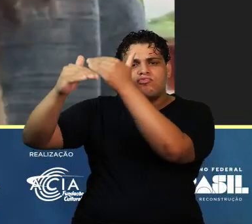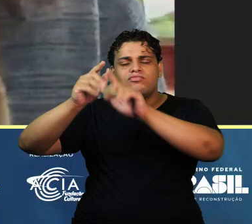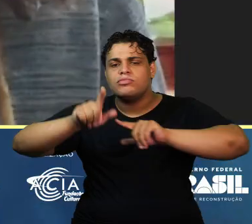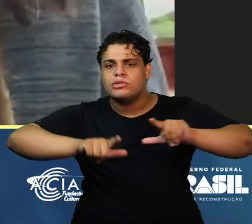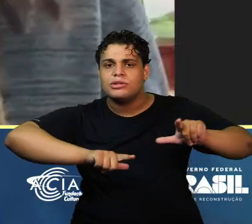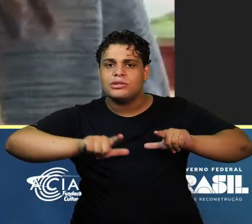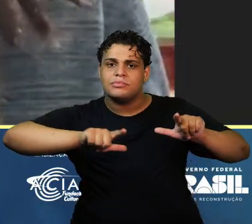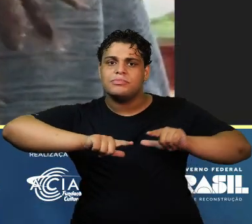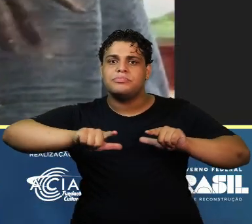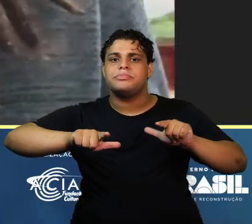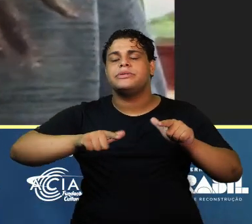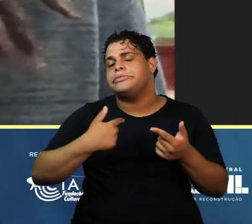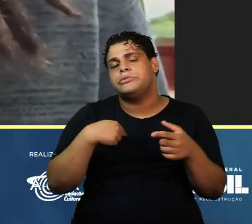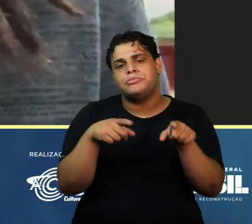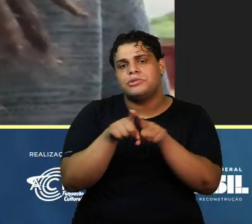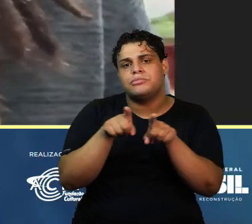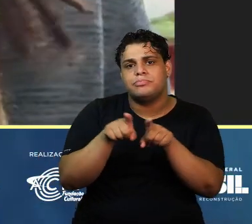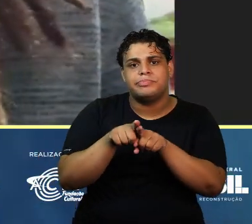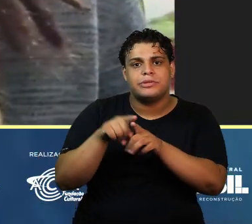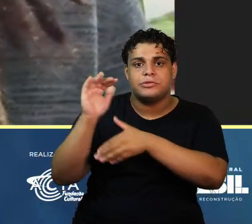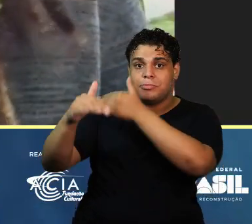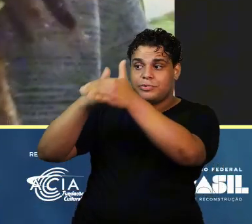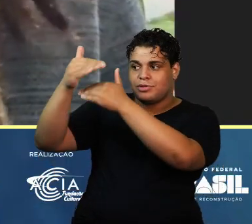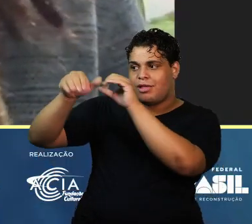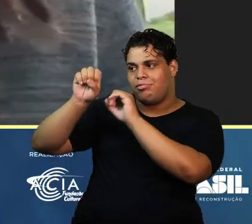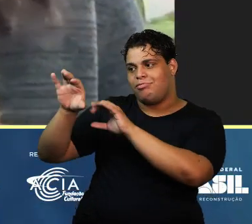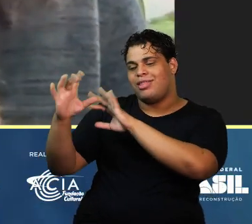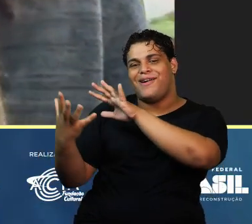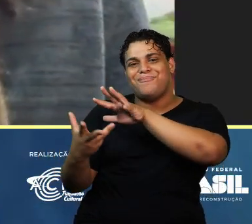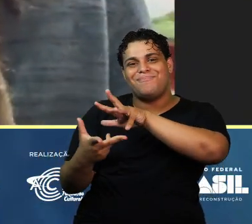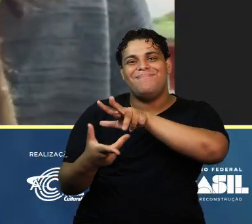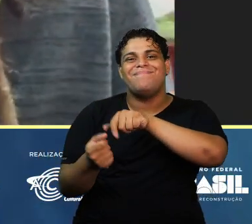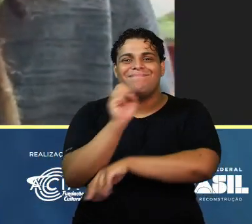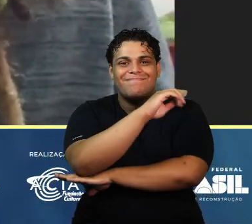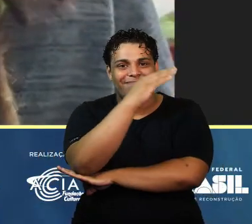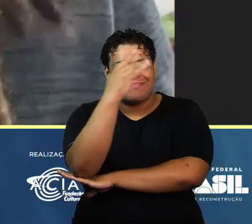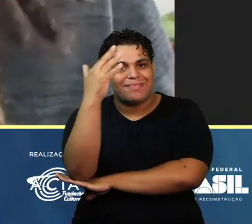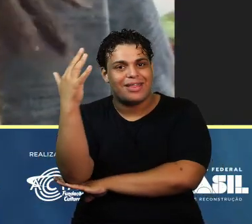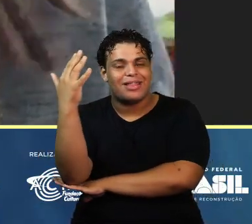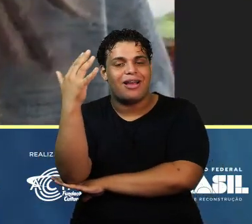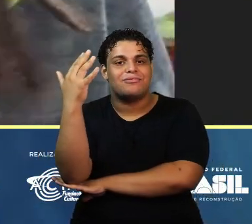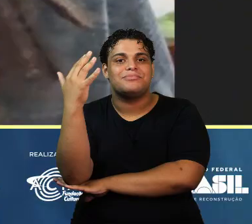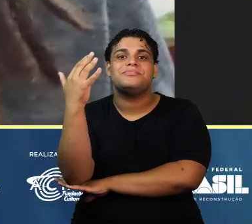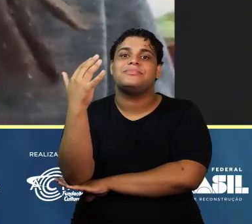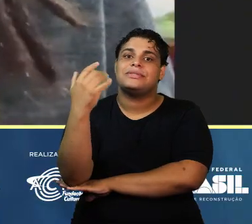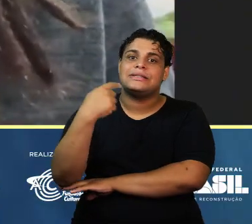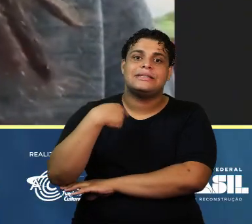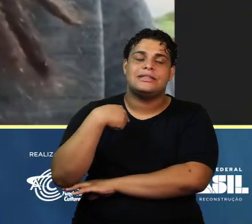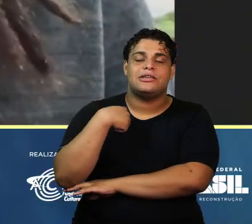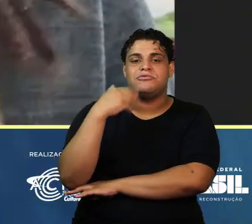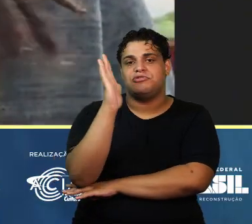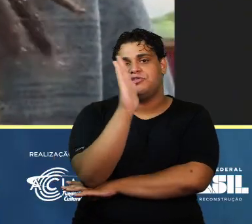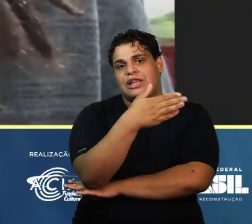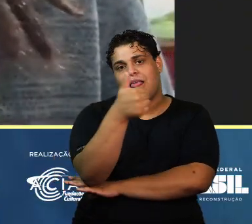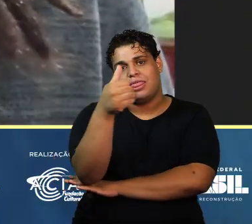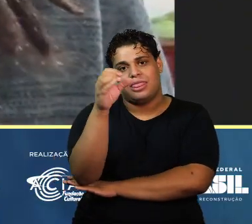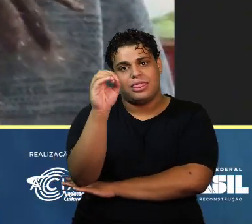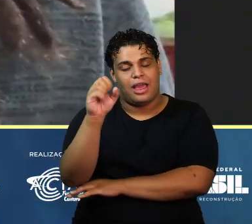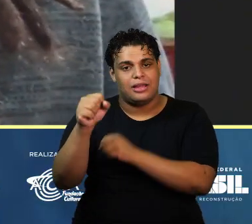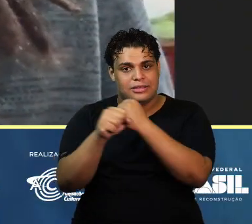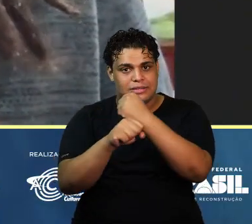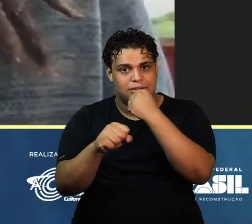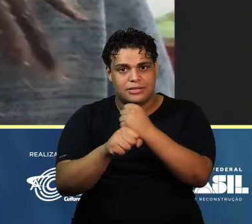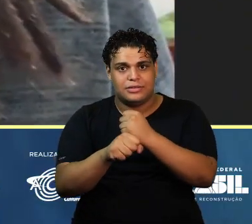acabo fazendo bastante processo de educação ambiental, né? E como ativista, eu estou há 10 anos